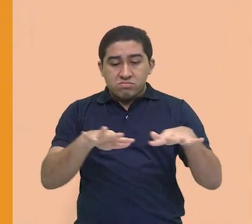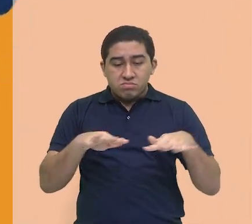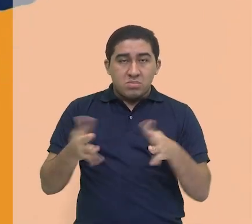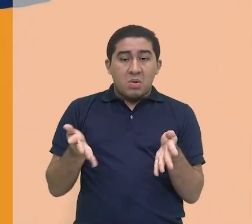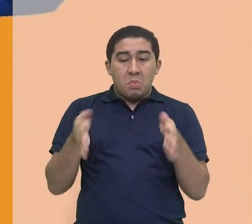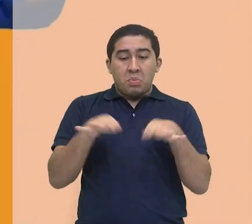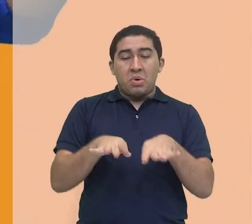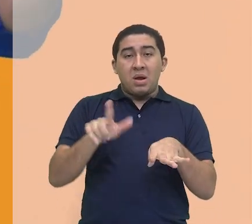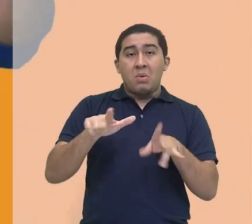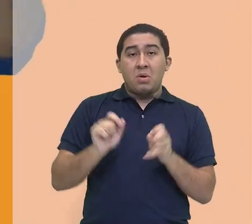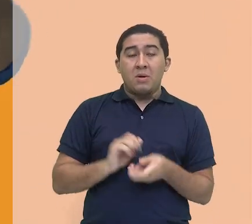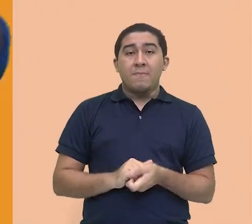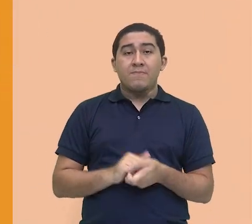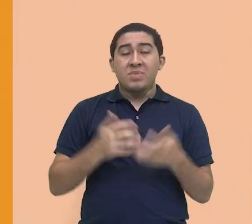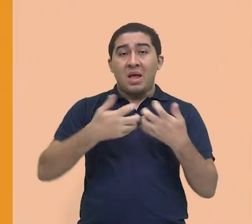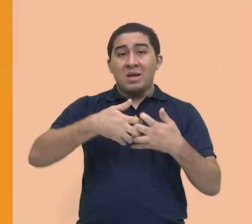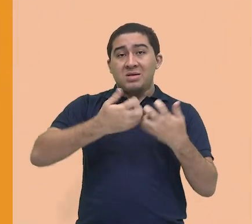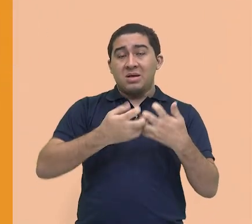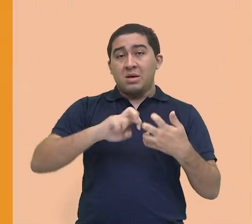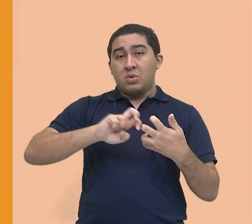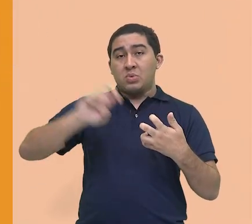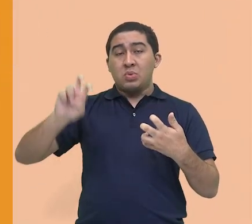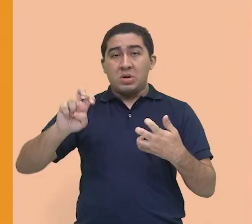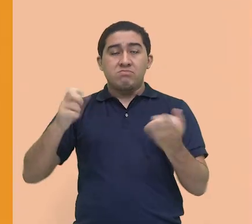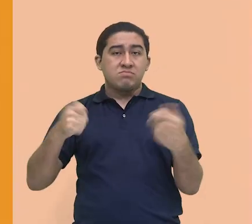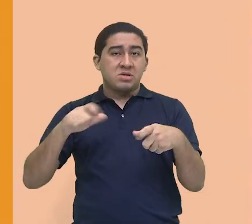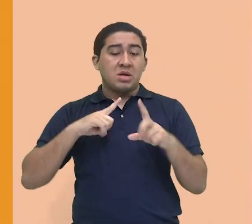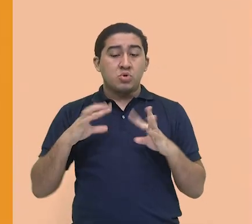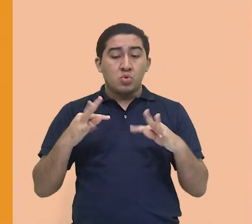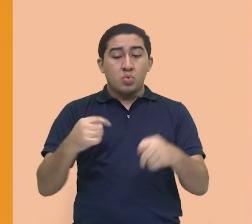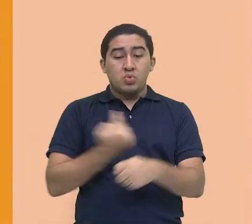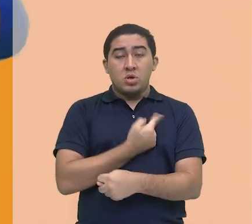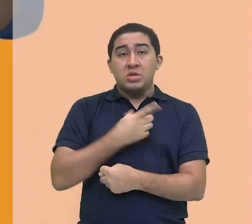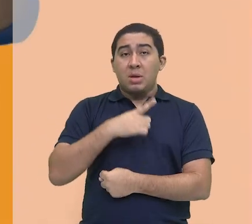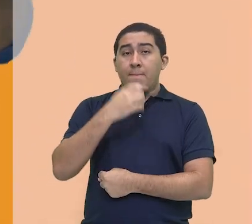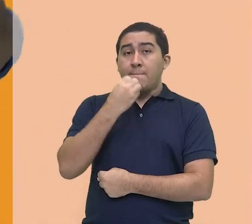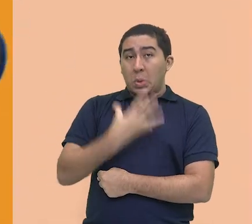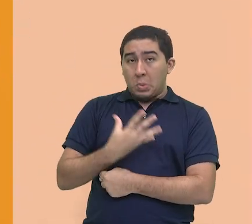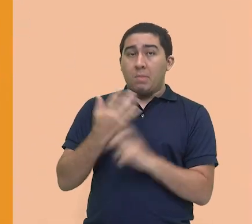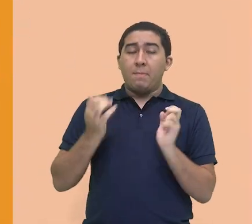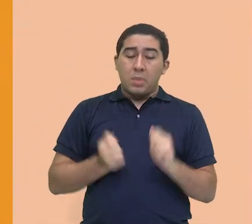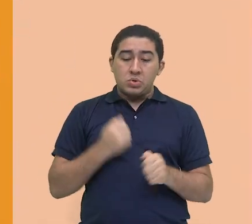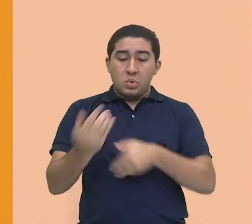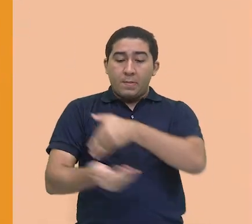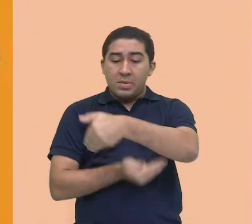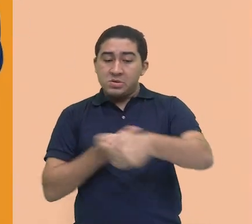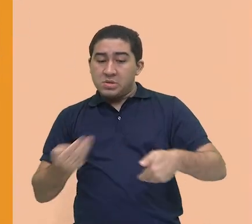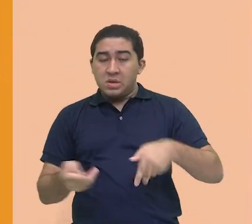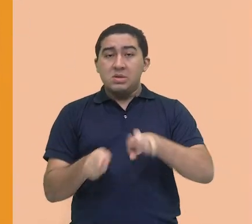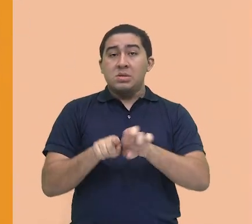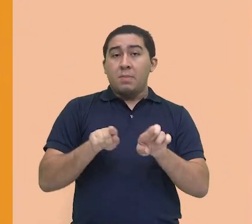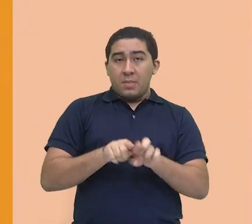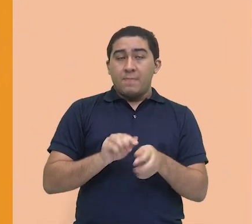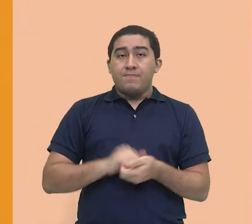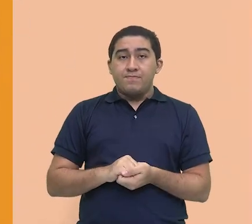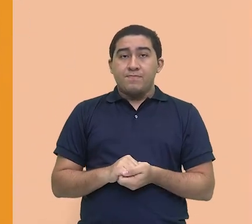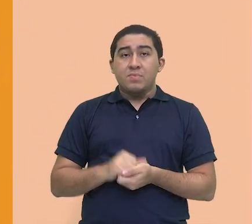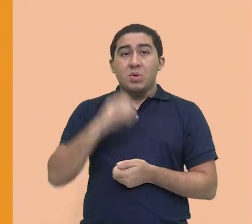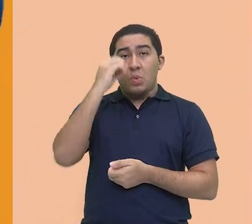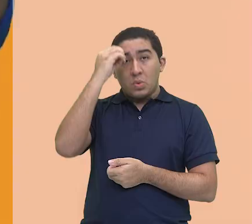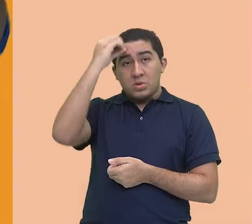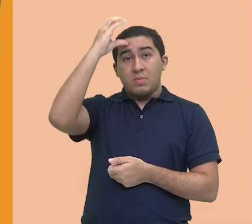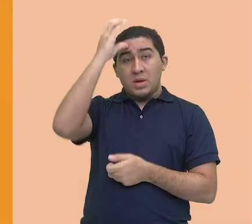de interculturalidade, né? Todos nós temos coisas boas que podem ser compartilhadas, conhecimentos que podem